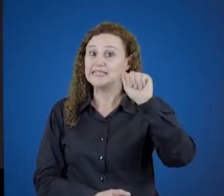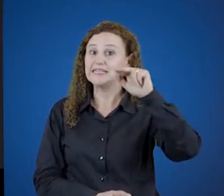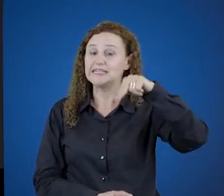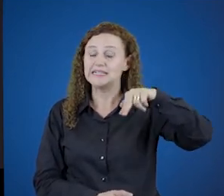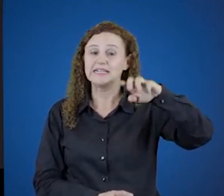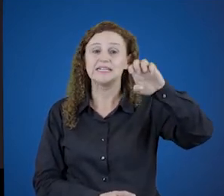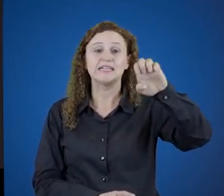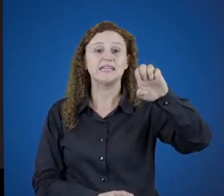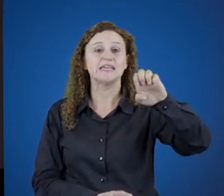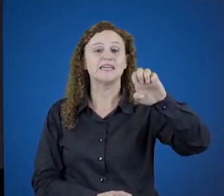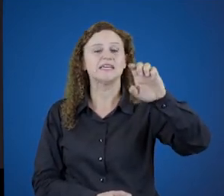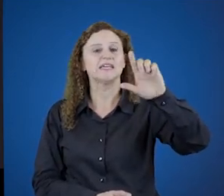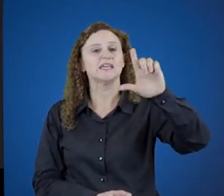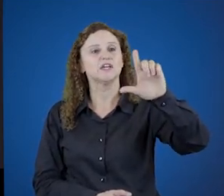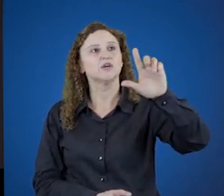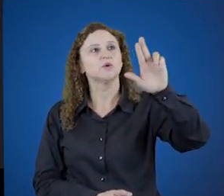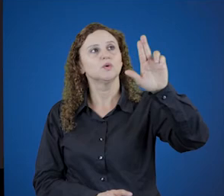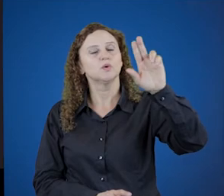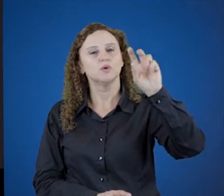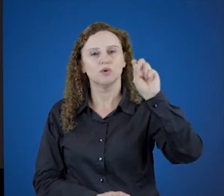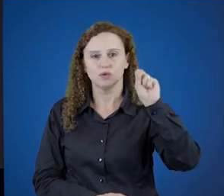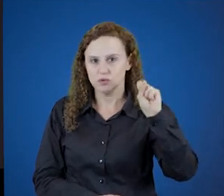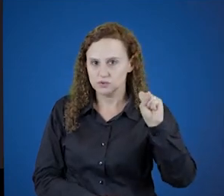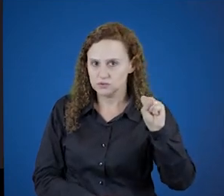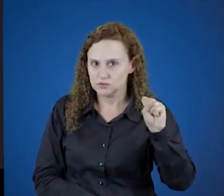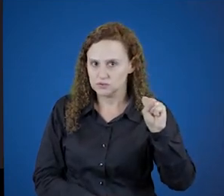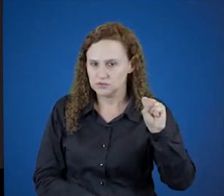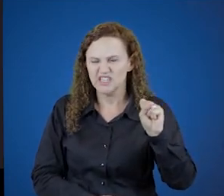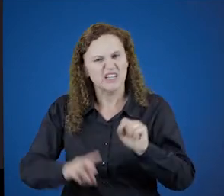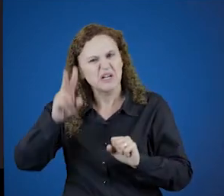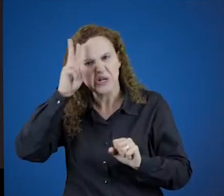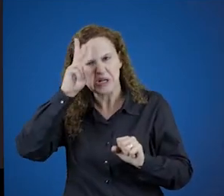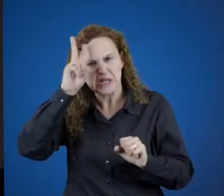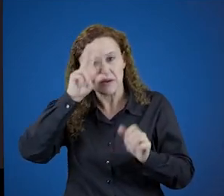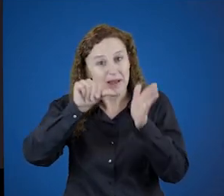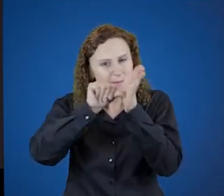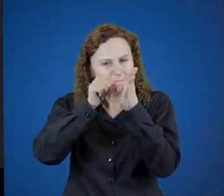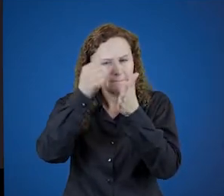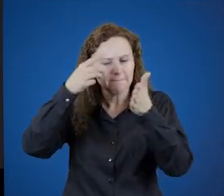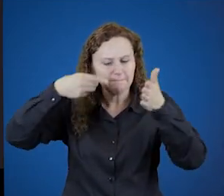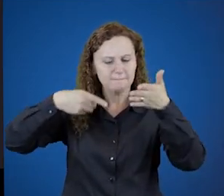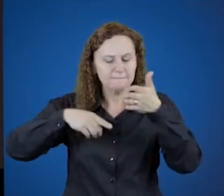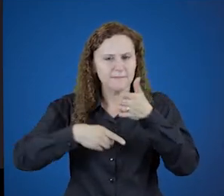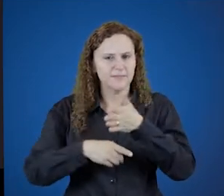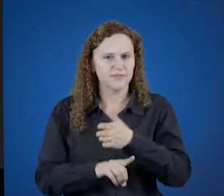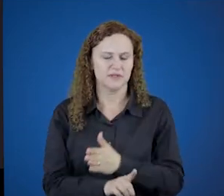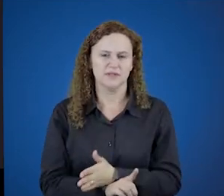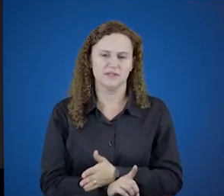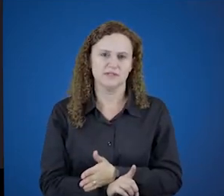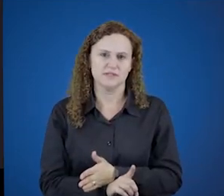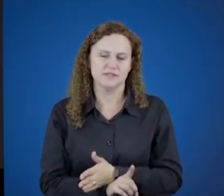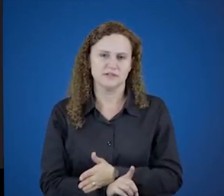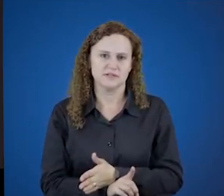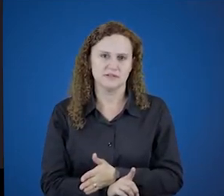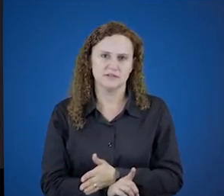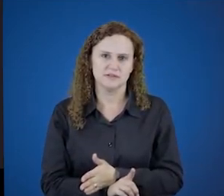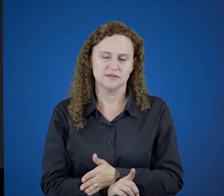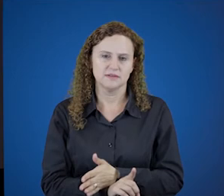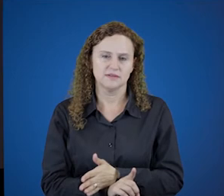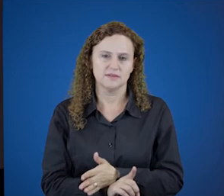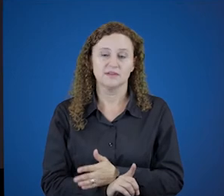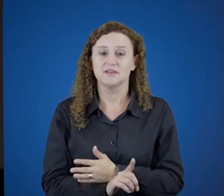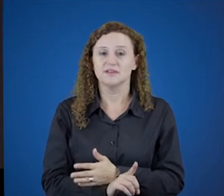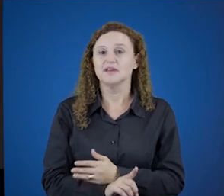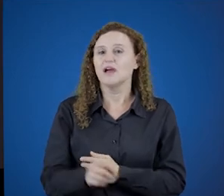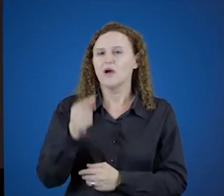é a forma do nominativo anule a forma do genitivo lembram da primeira declinação entendam esse